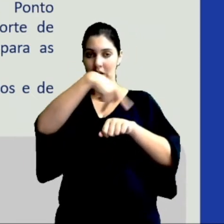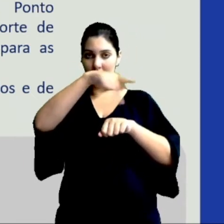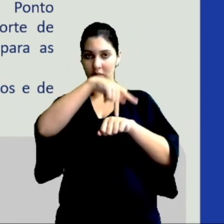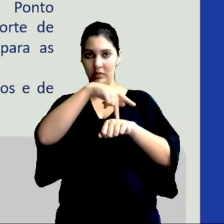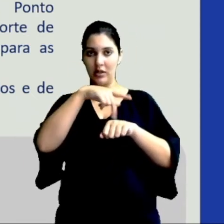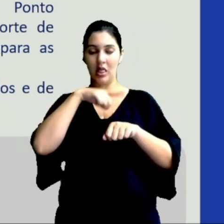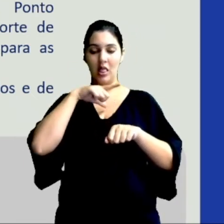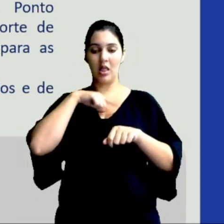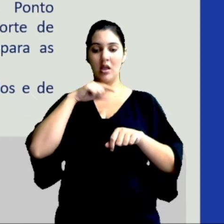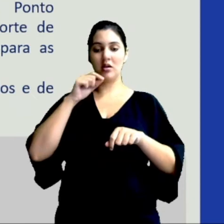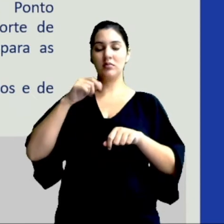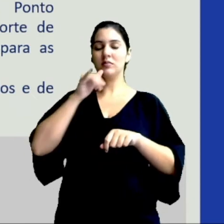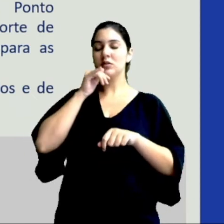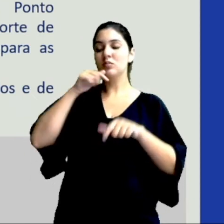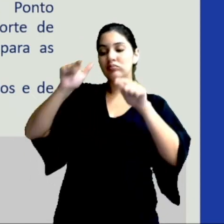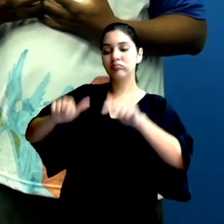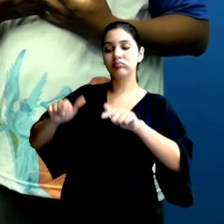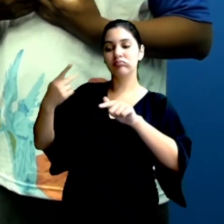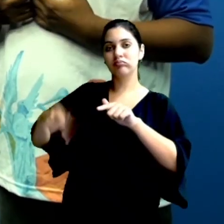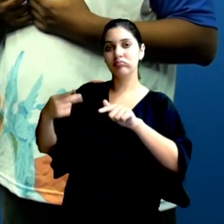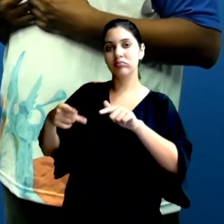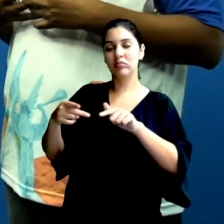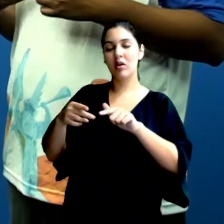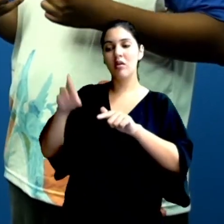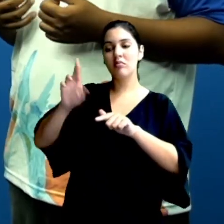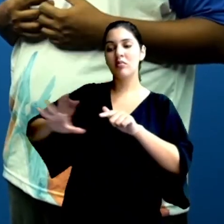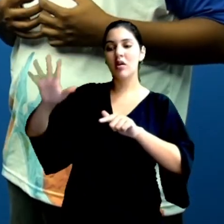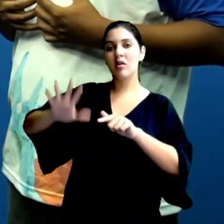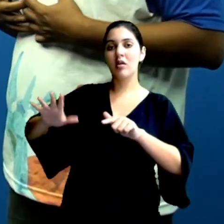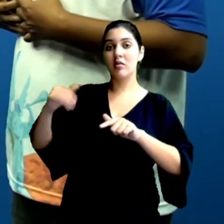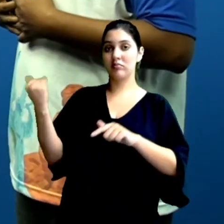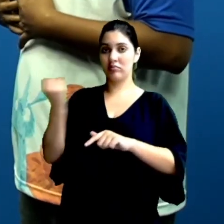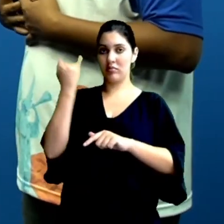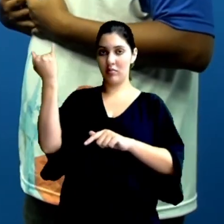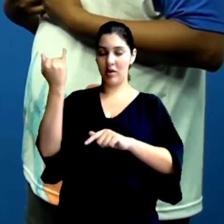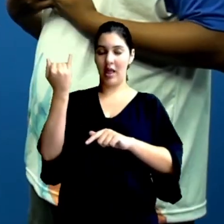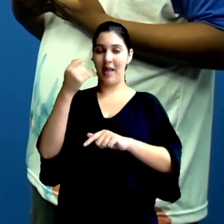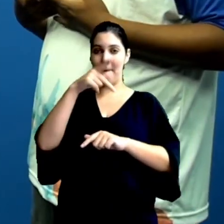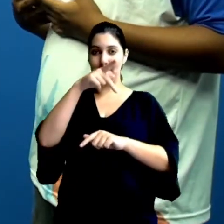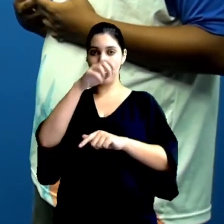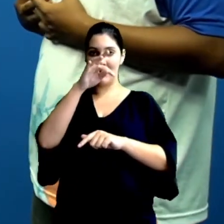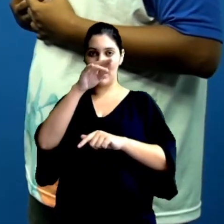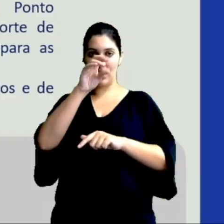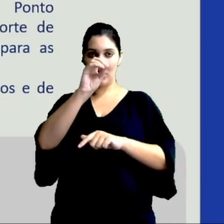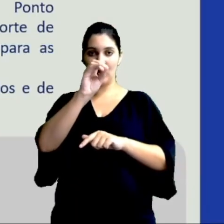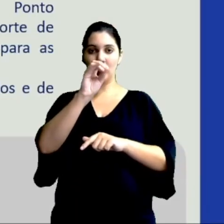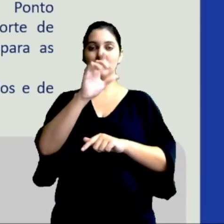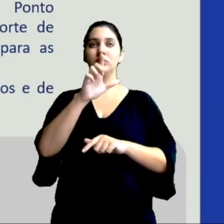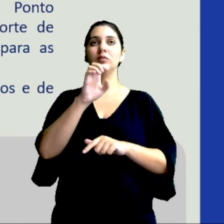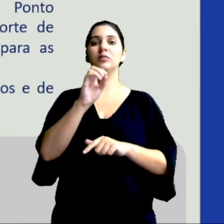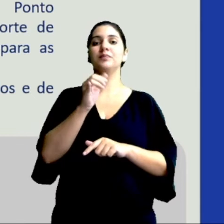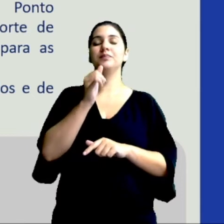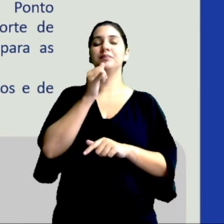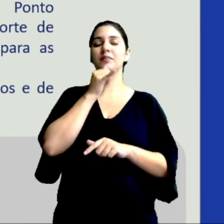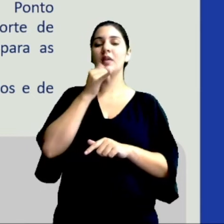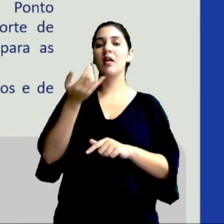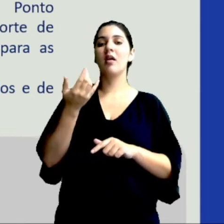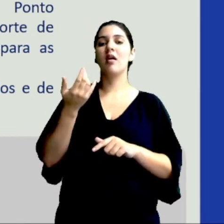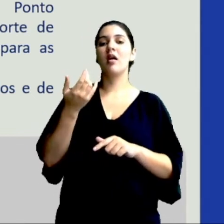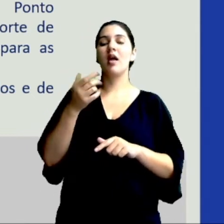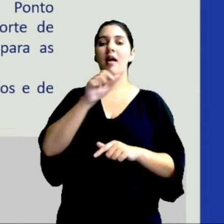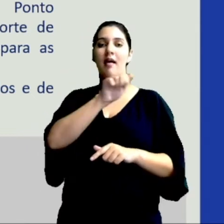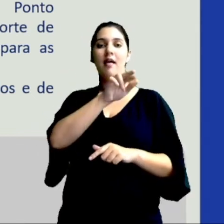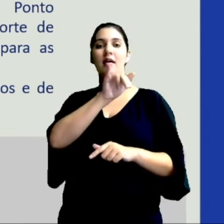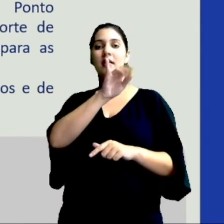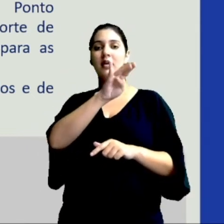nós vamos ter aqui nessa região, uma região muito importante produtora de petróleo, países como a Arábia Saudita, o Kuwait, né?